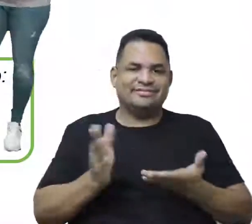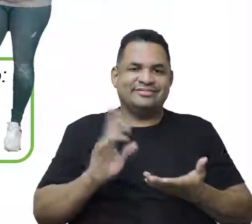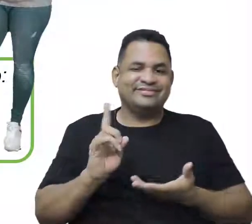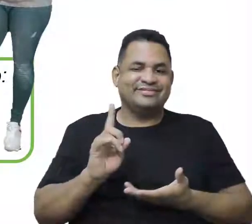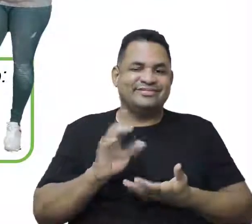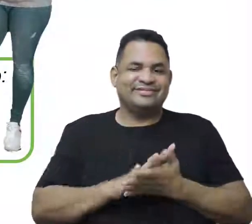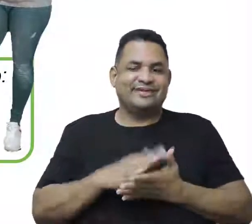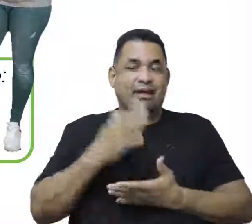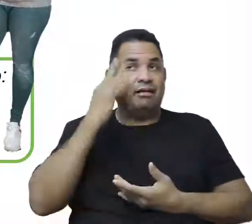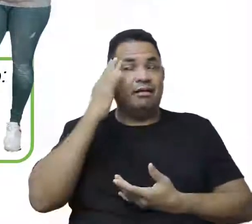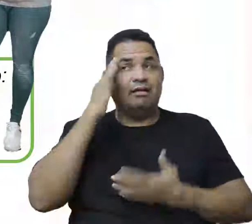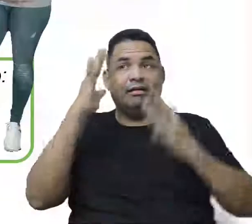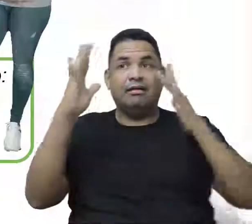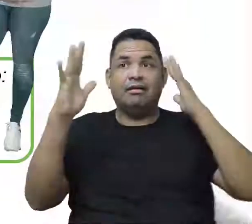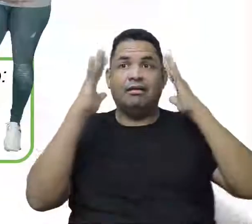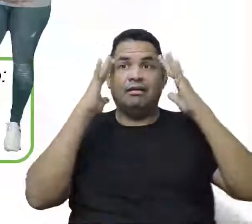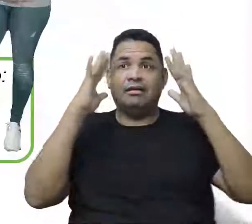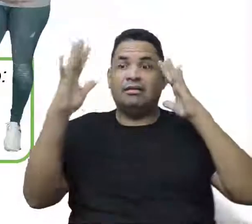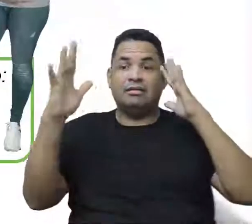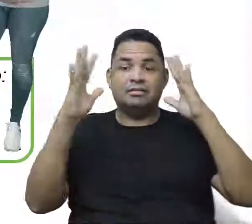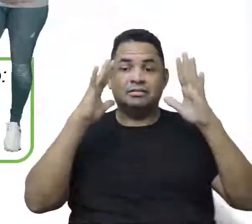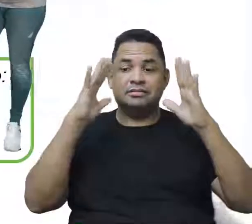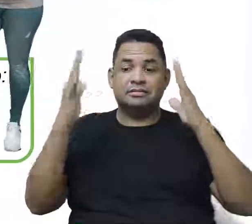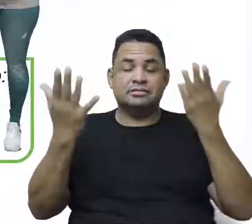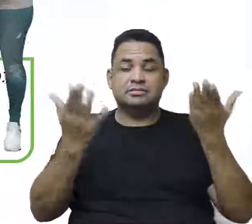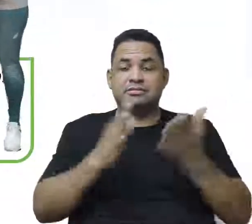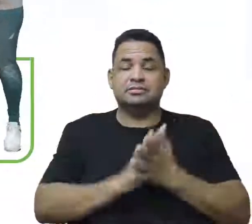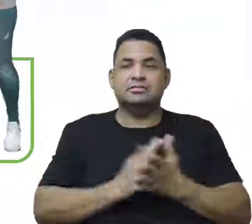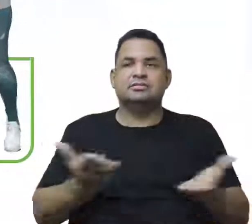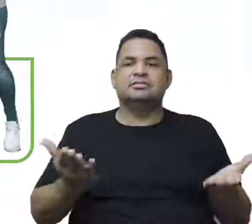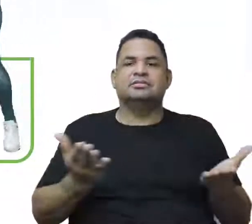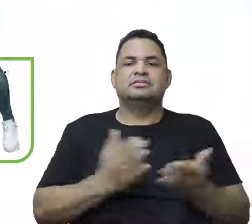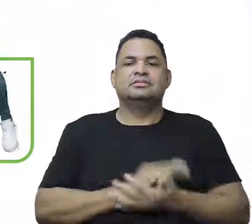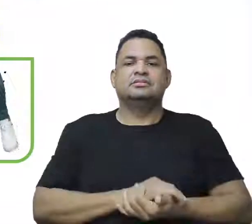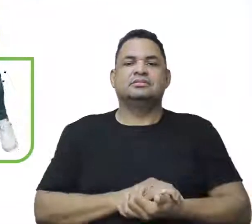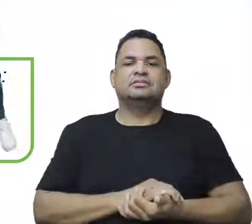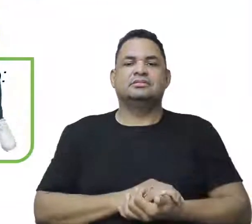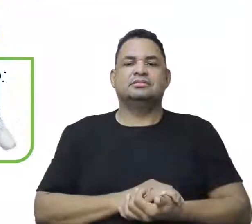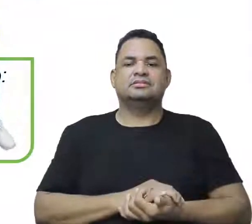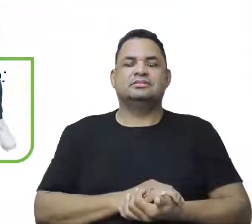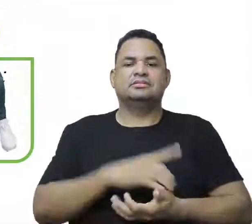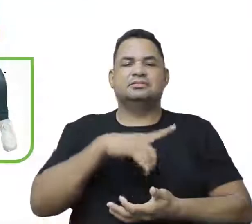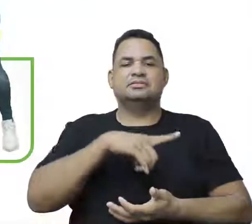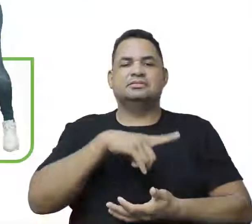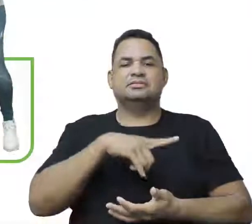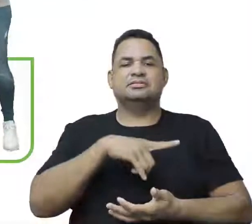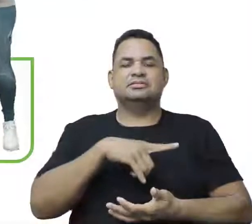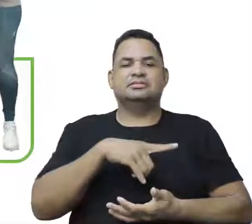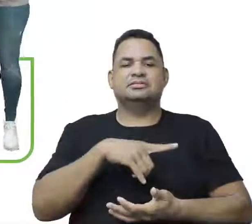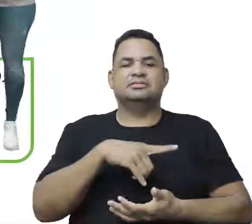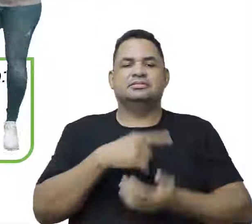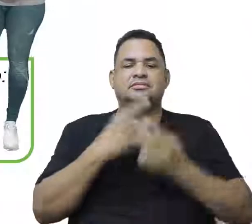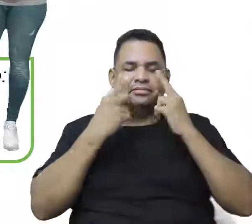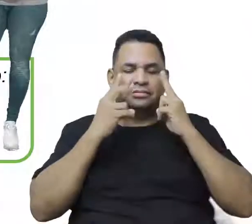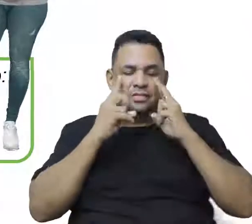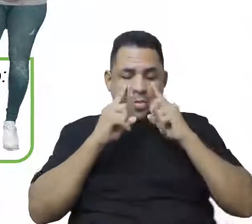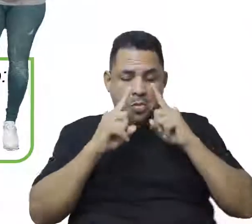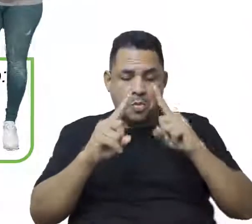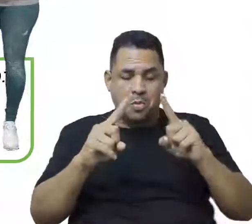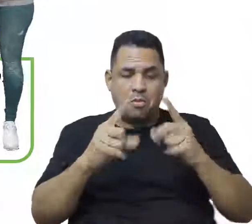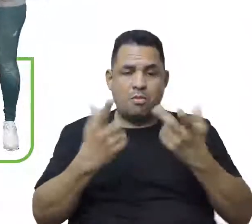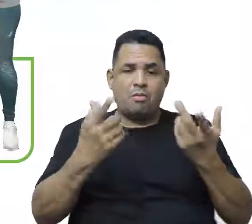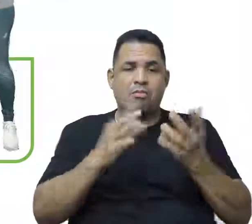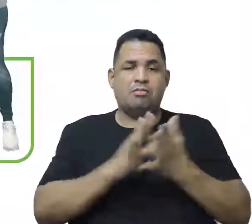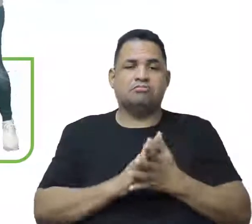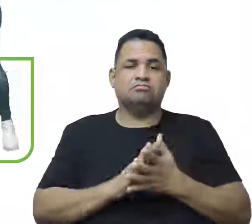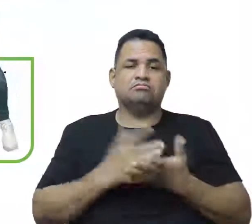nada, Você tá ouviu o que eu falei? E a gente distante, né? Então aí tem algumas questões, um olhar, uma imagem, né?